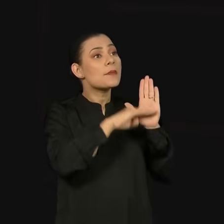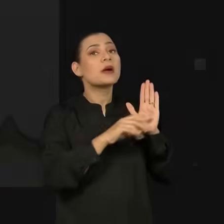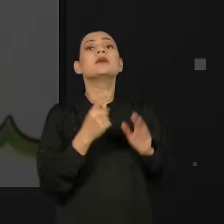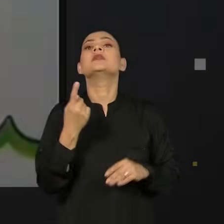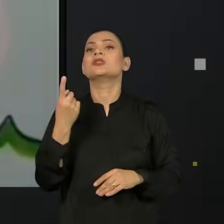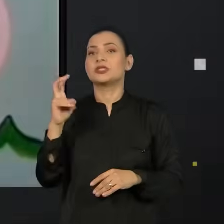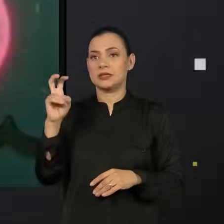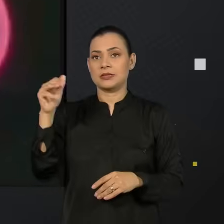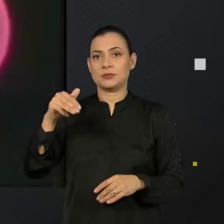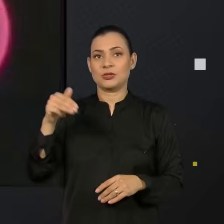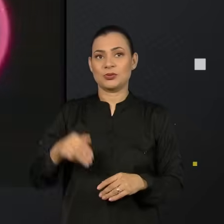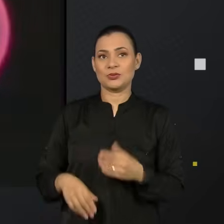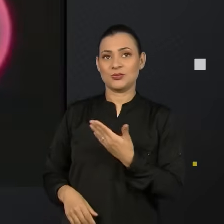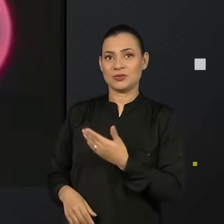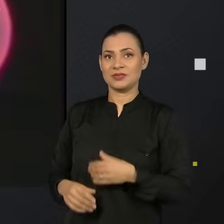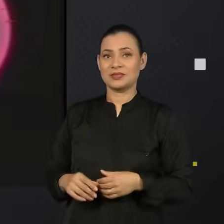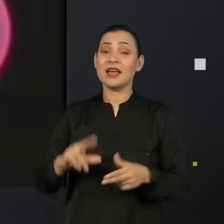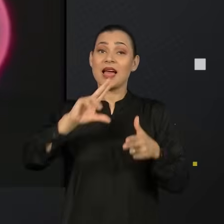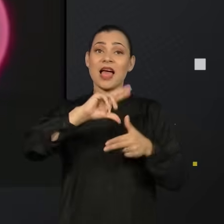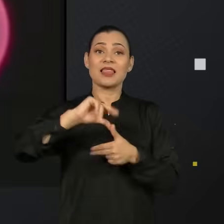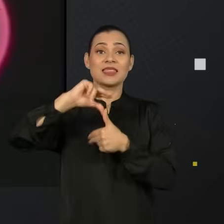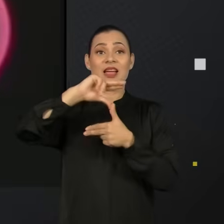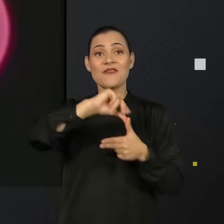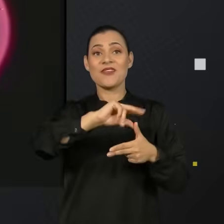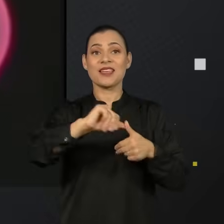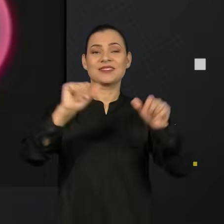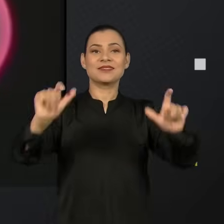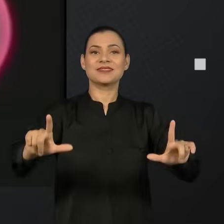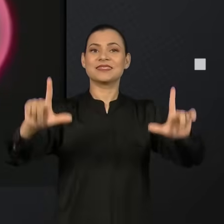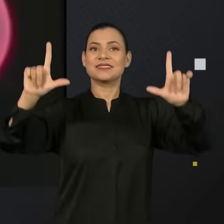minutos. Catavento da lua.